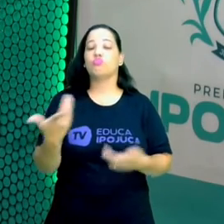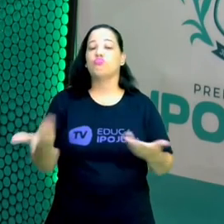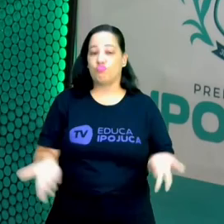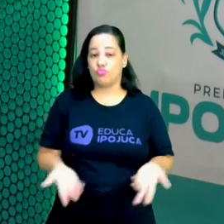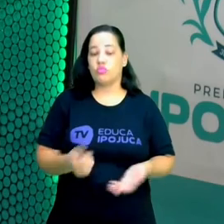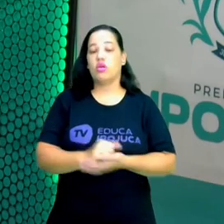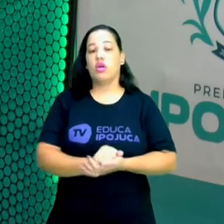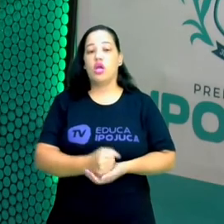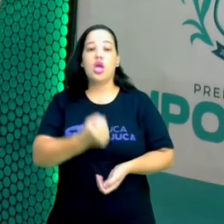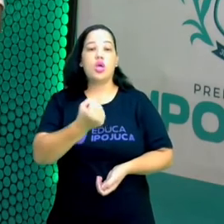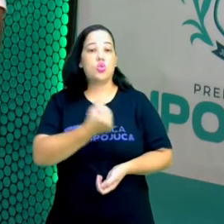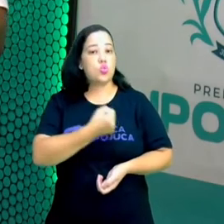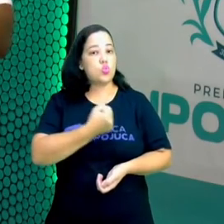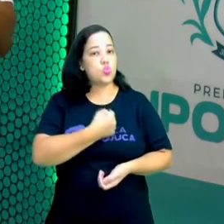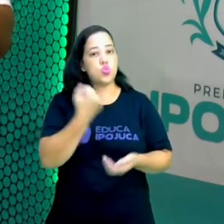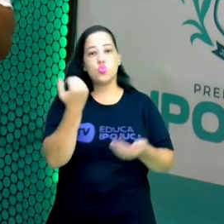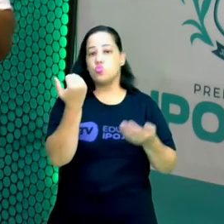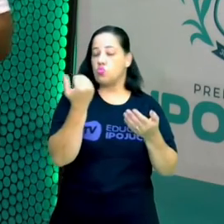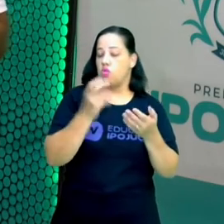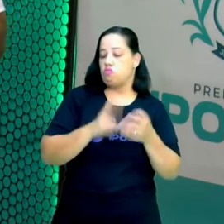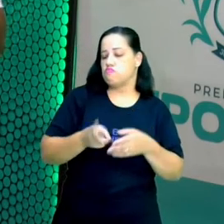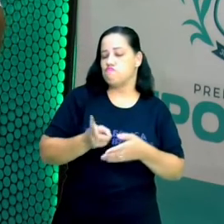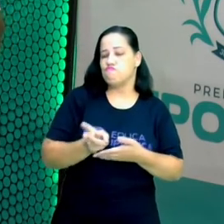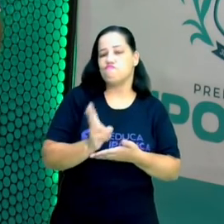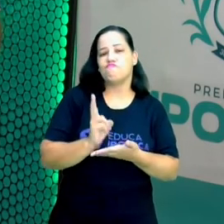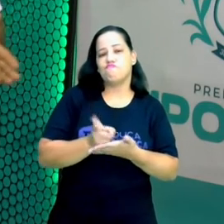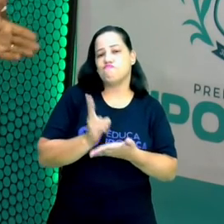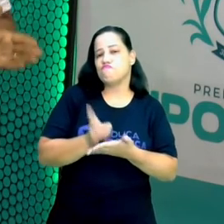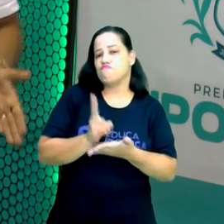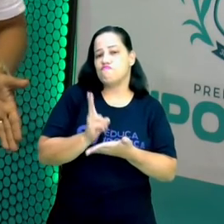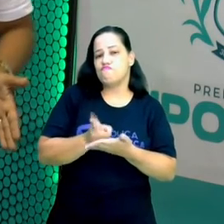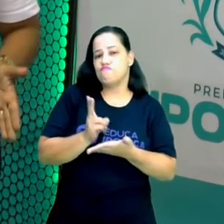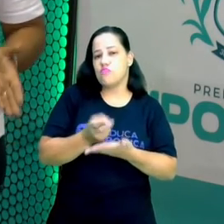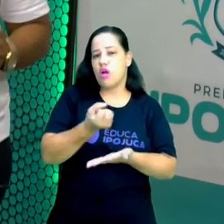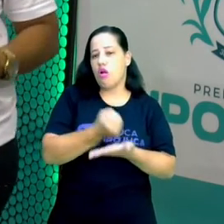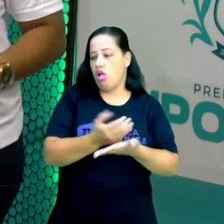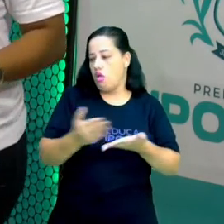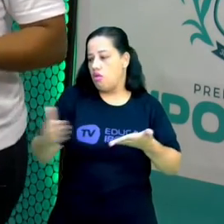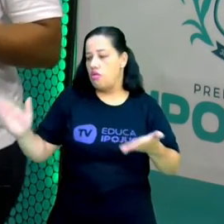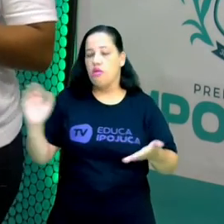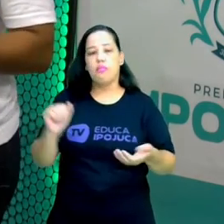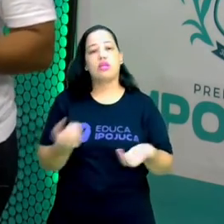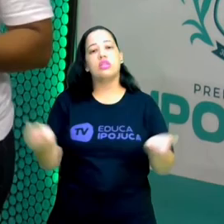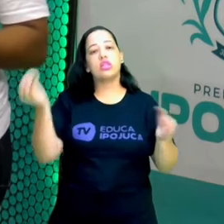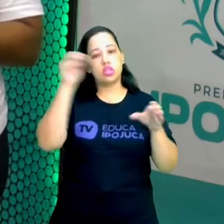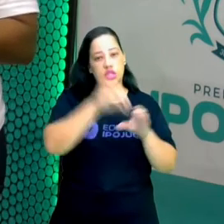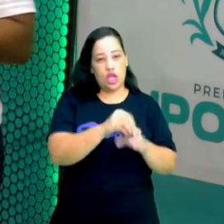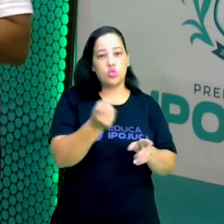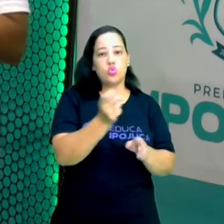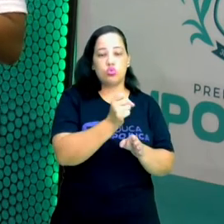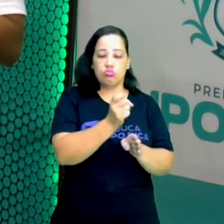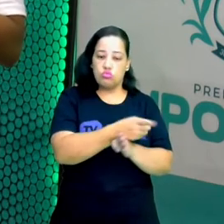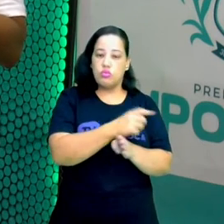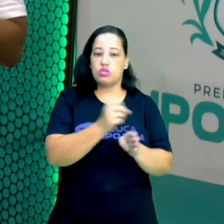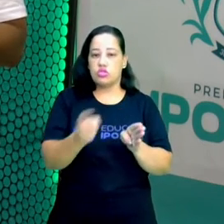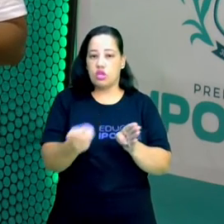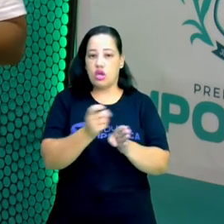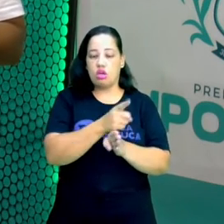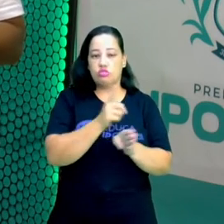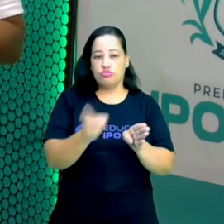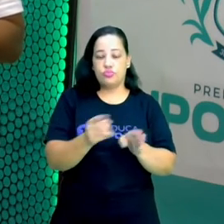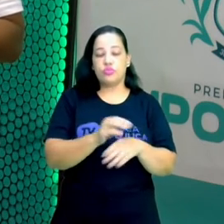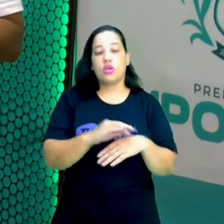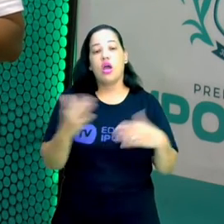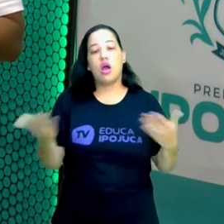irracional. É um número infinito, mas existe dentro dos reais. 0 elevado a menos